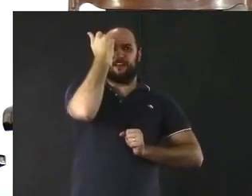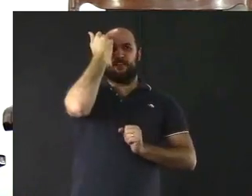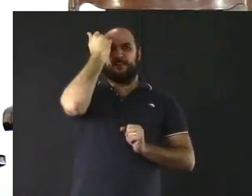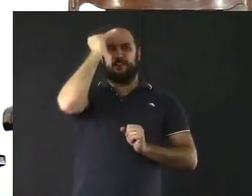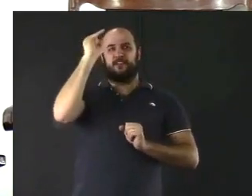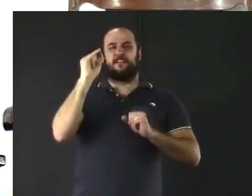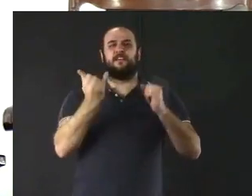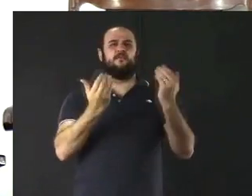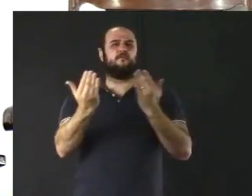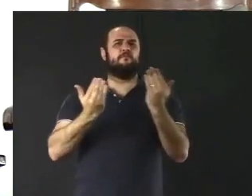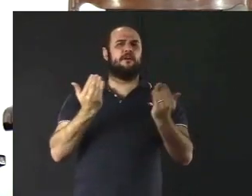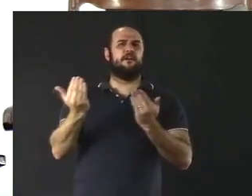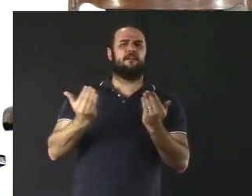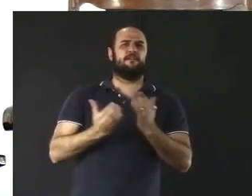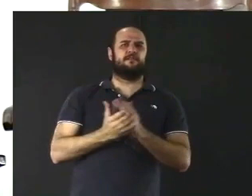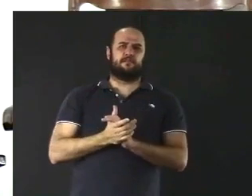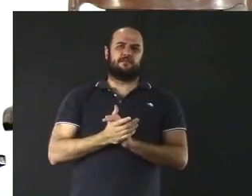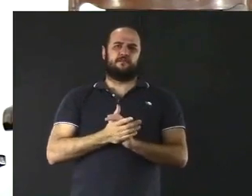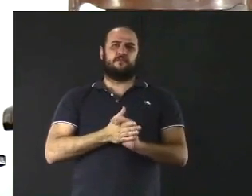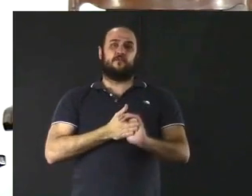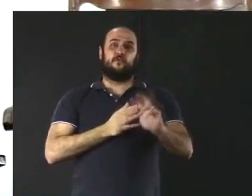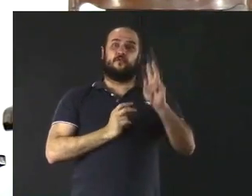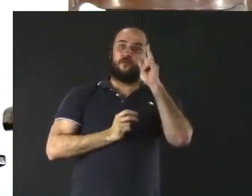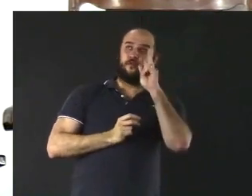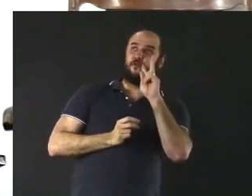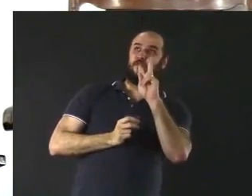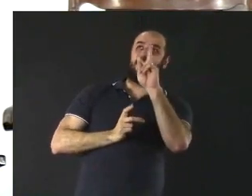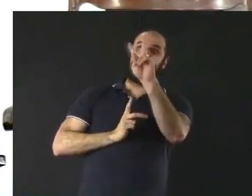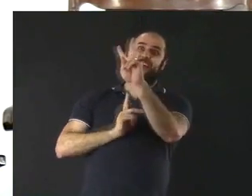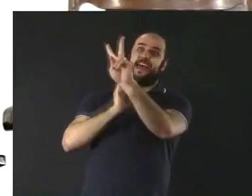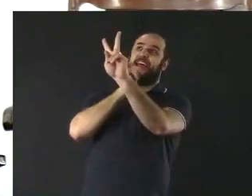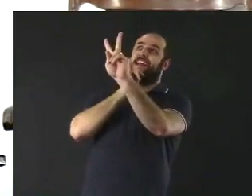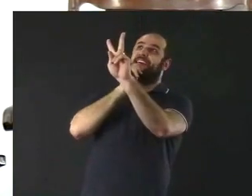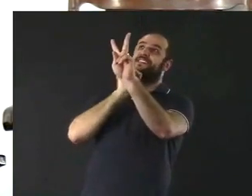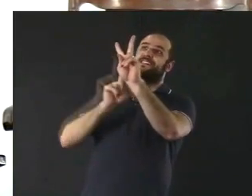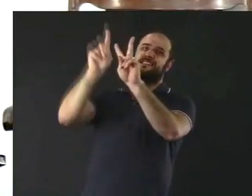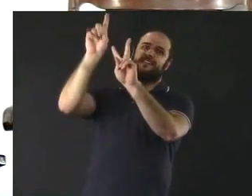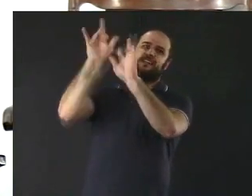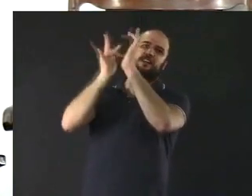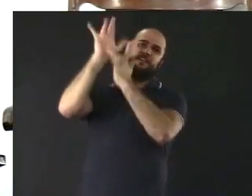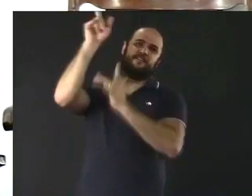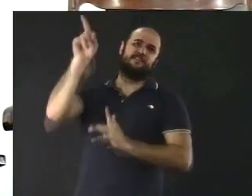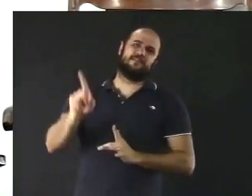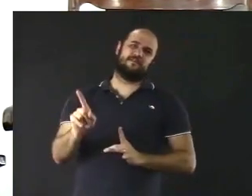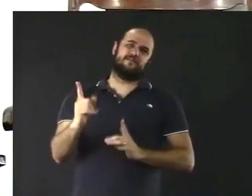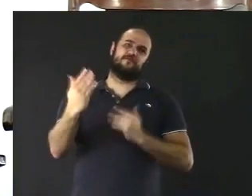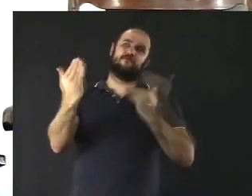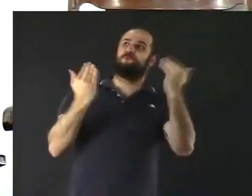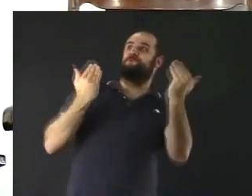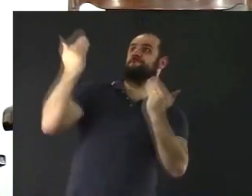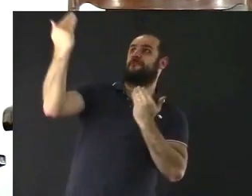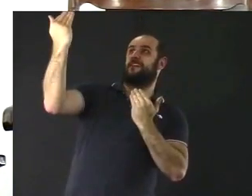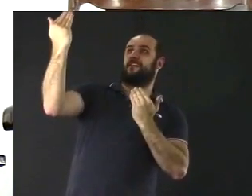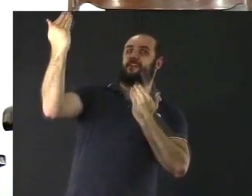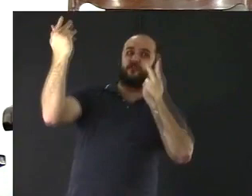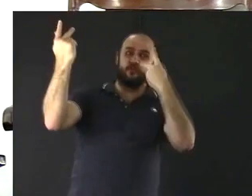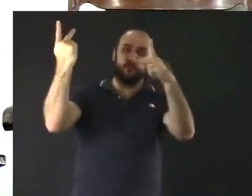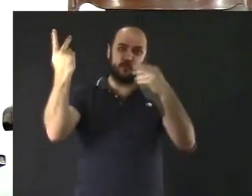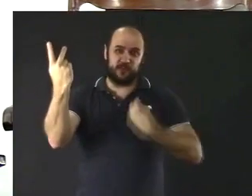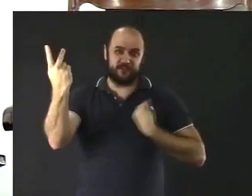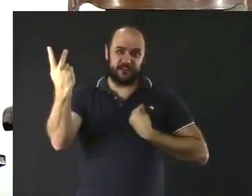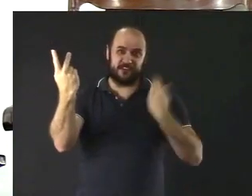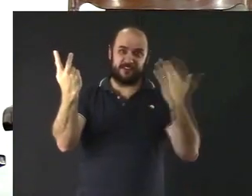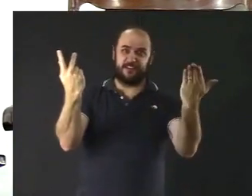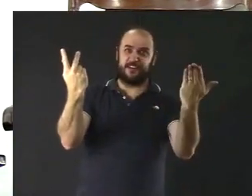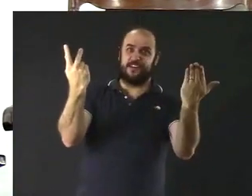comparação, ou seja, olhe para o modelo maior que é Cristo e se compare a Ele. Olhe para o